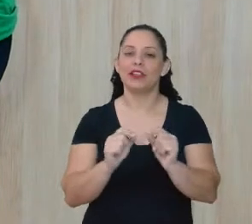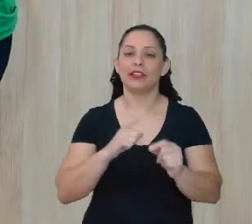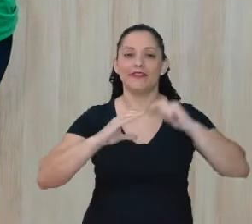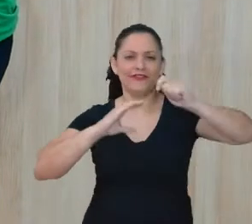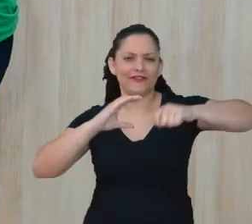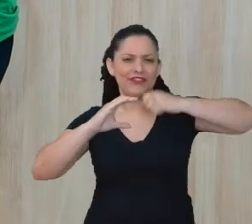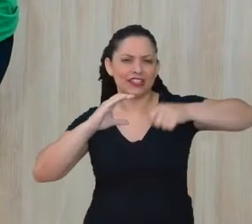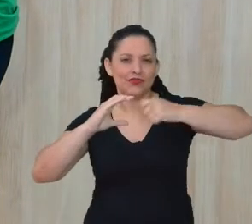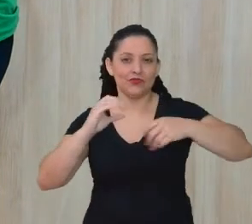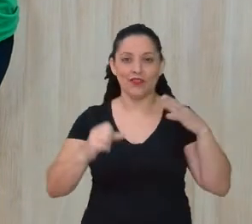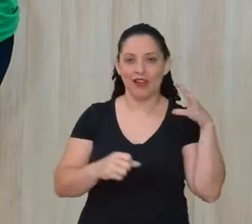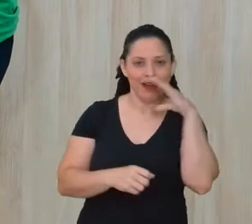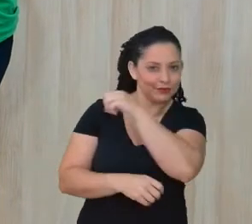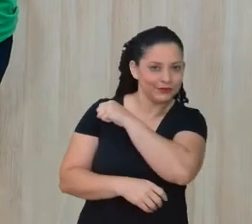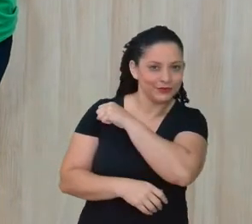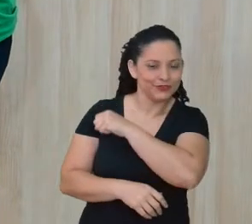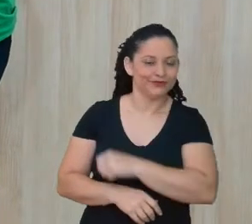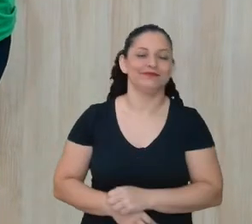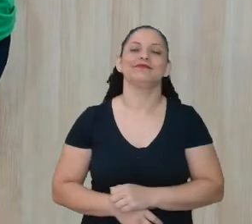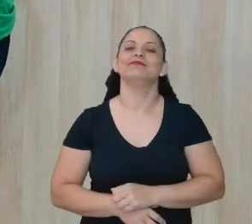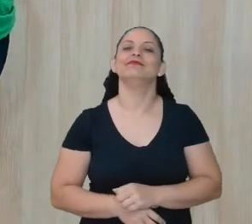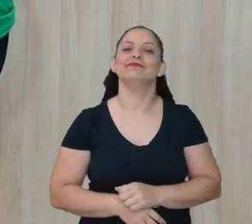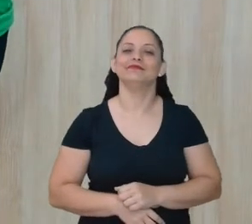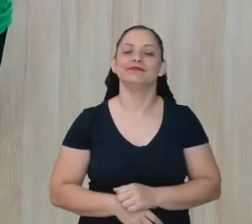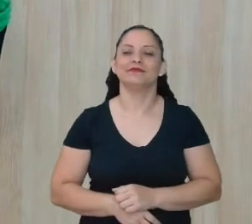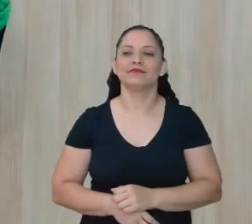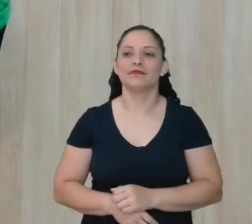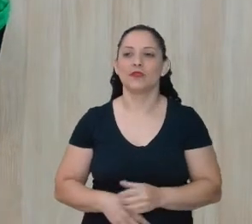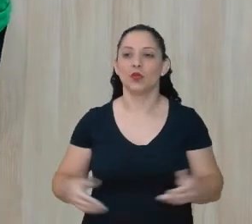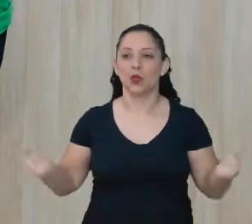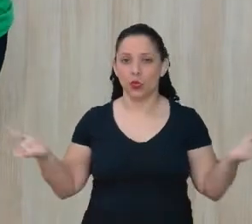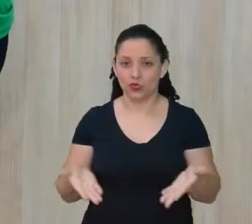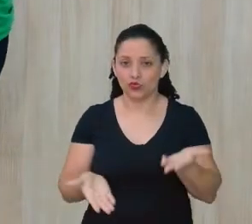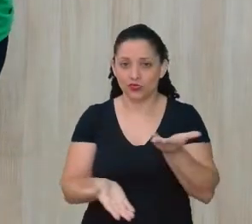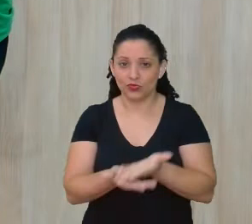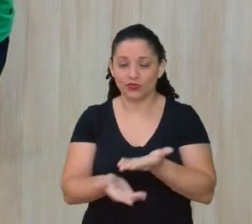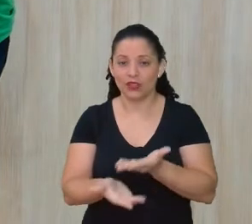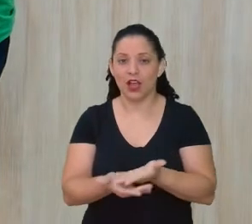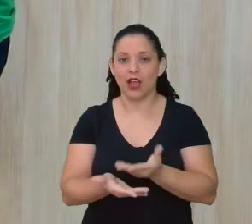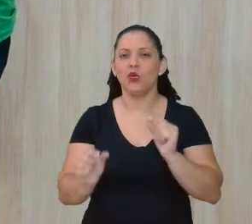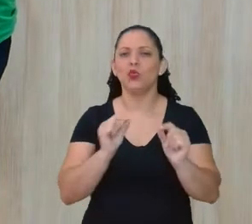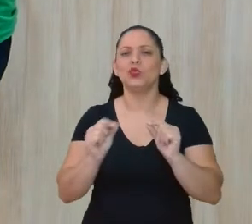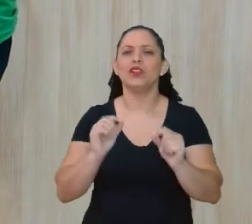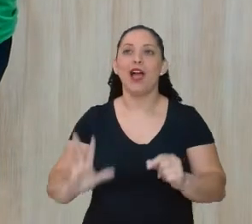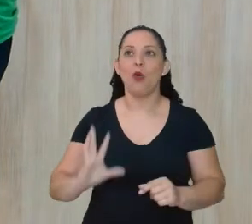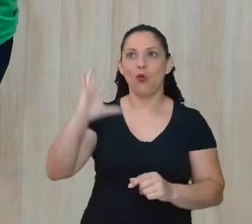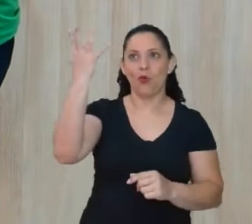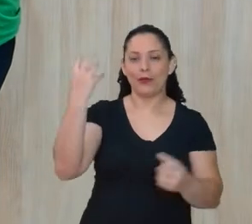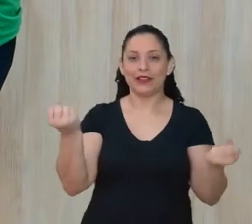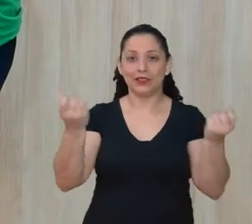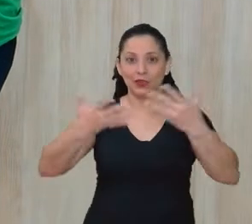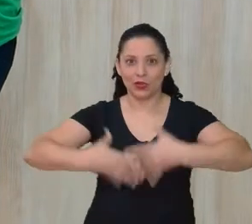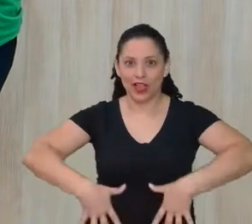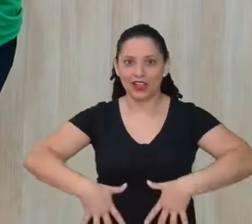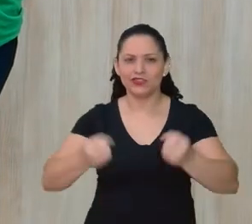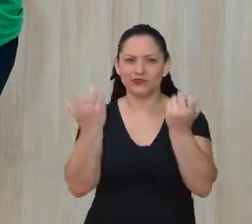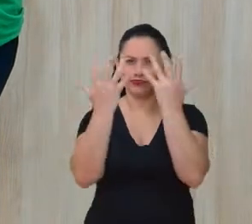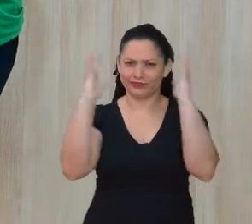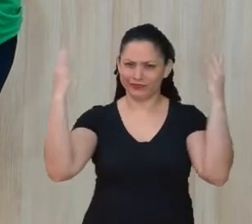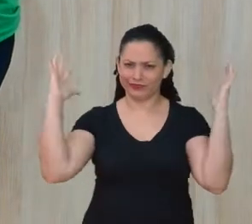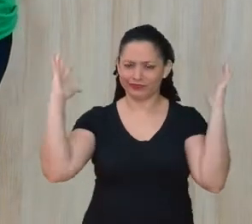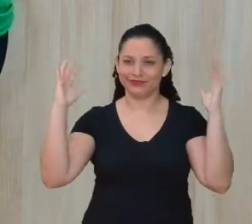videozinhos curtos, tá? Então lembra que a gente tá vendo hoje, ó, fenômenos naturais e impactos ambientais. Então vamos lá.